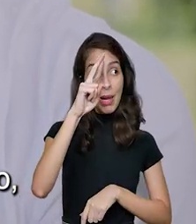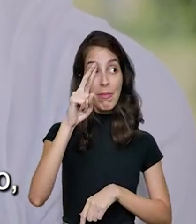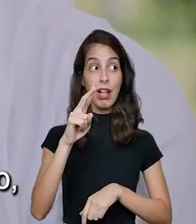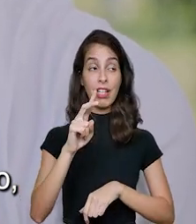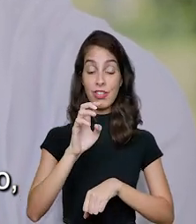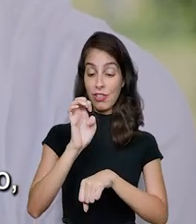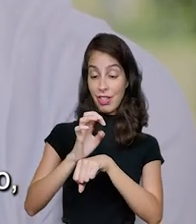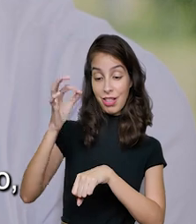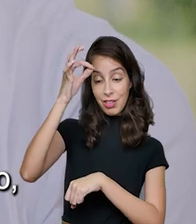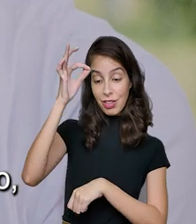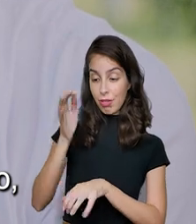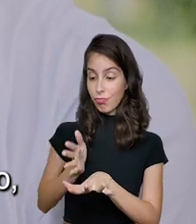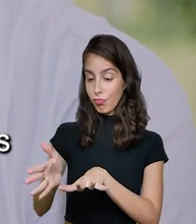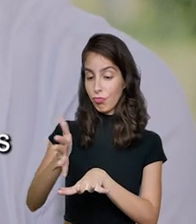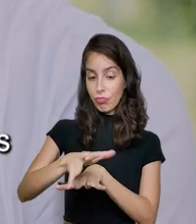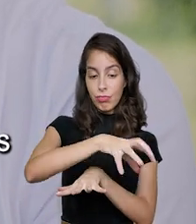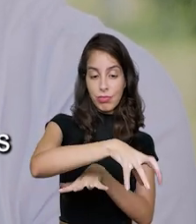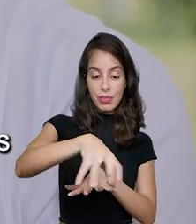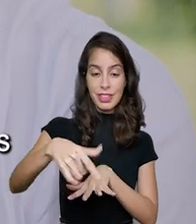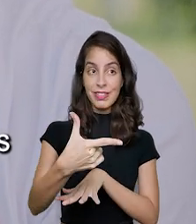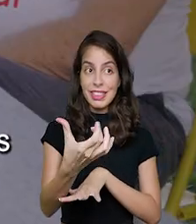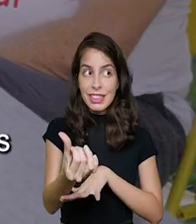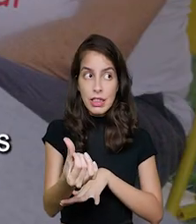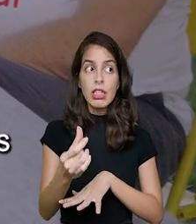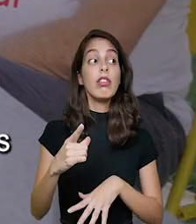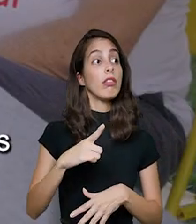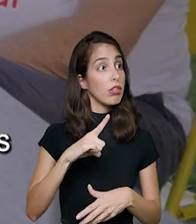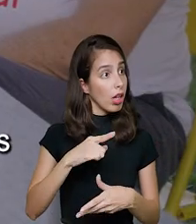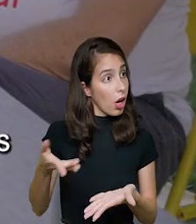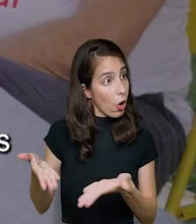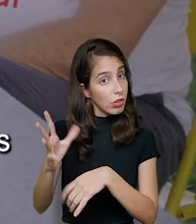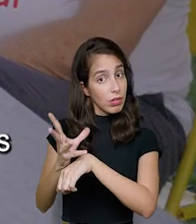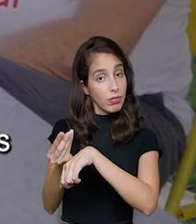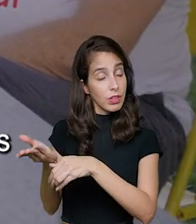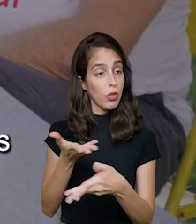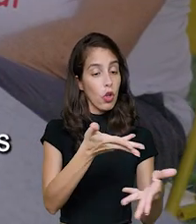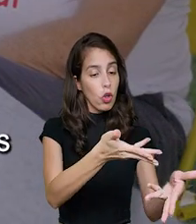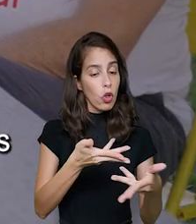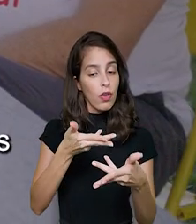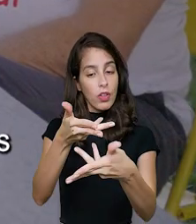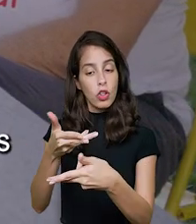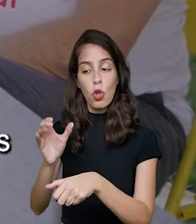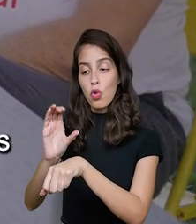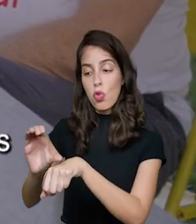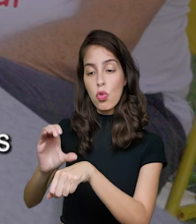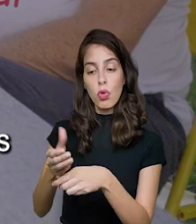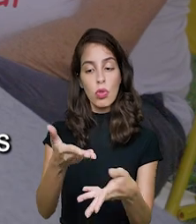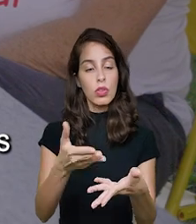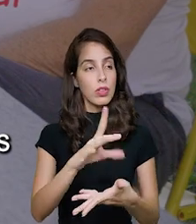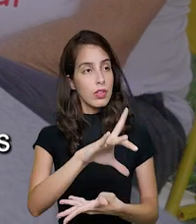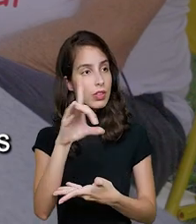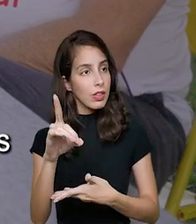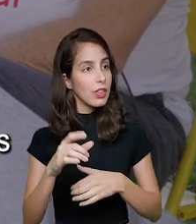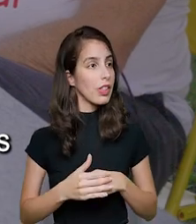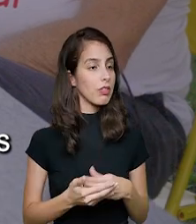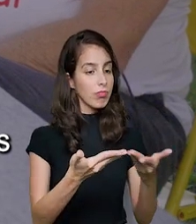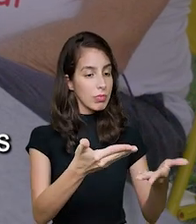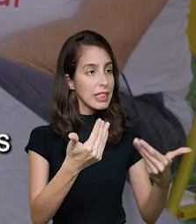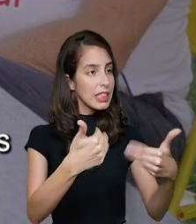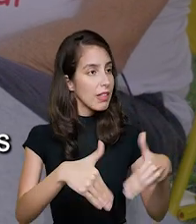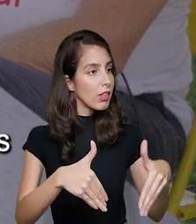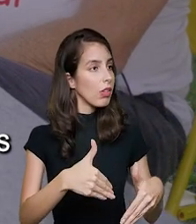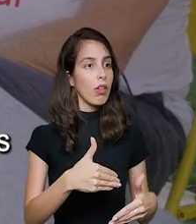atenção de administração coordenadores de curso coordenador de fórum os neabis Estão todos aqui